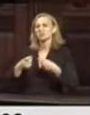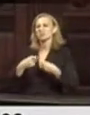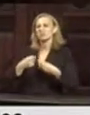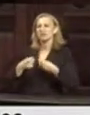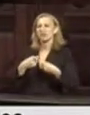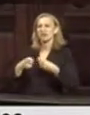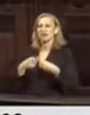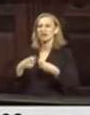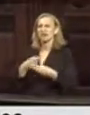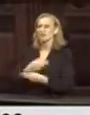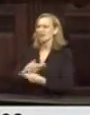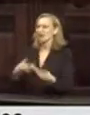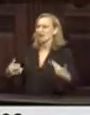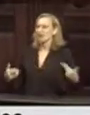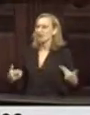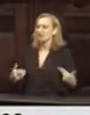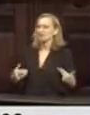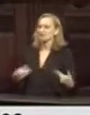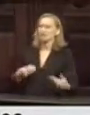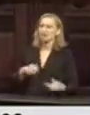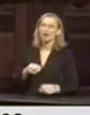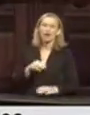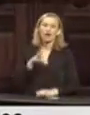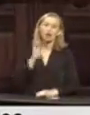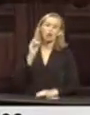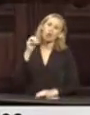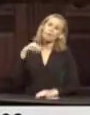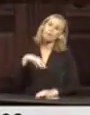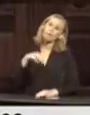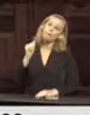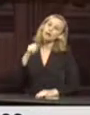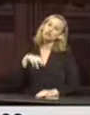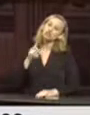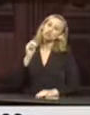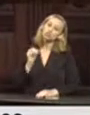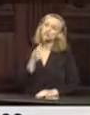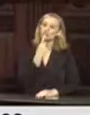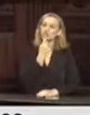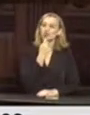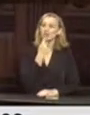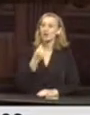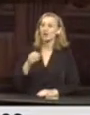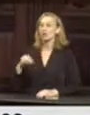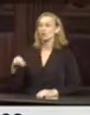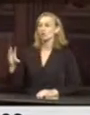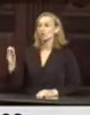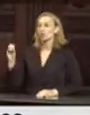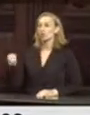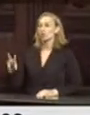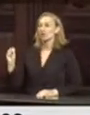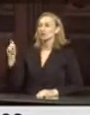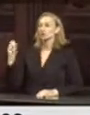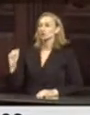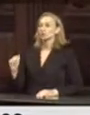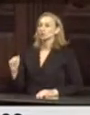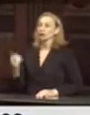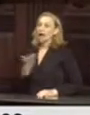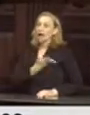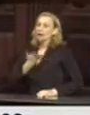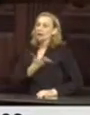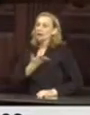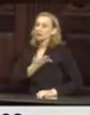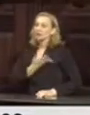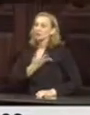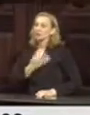comando, não falta comando, amigo dos amigos, etc. Quando é crime organizado, é